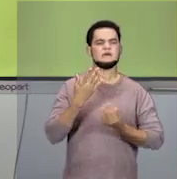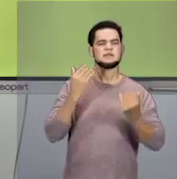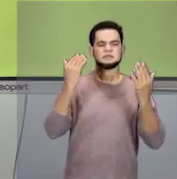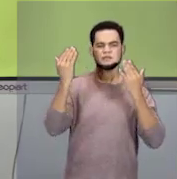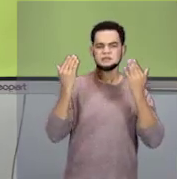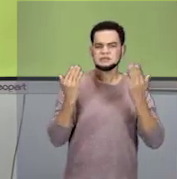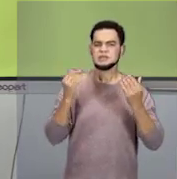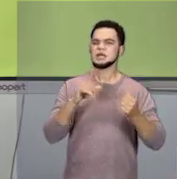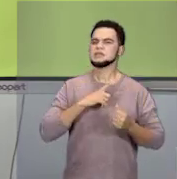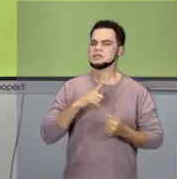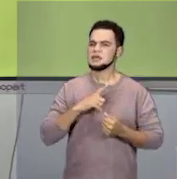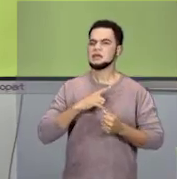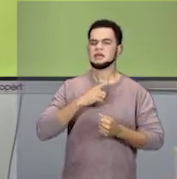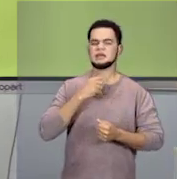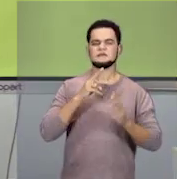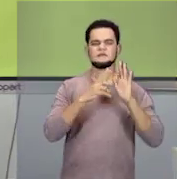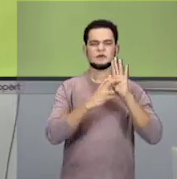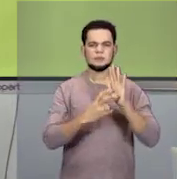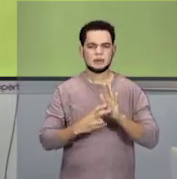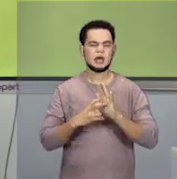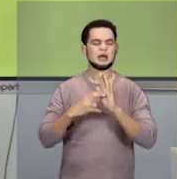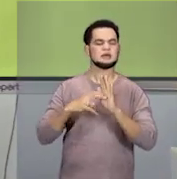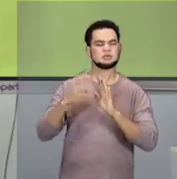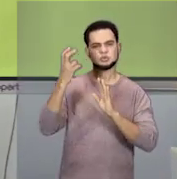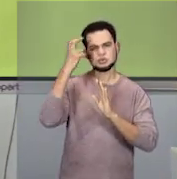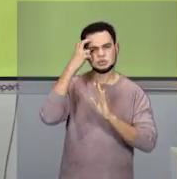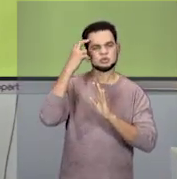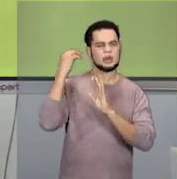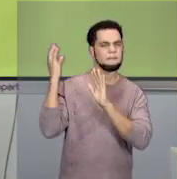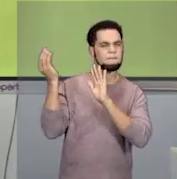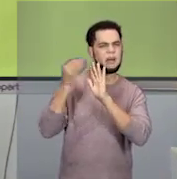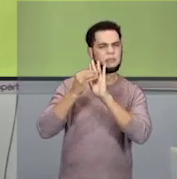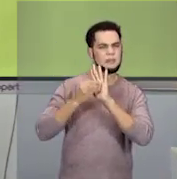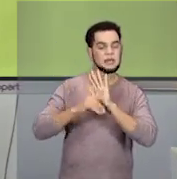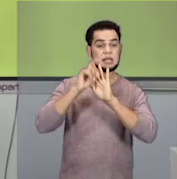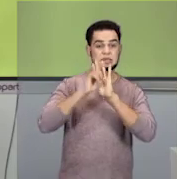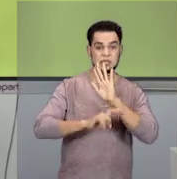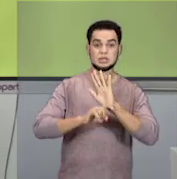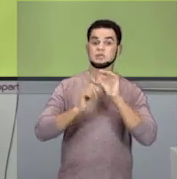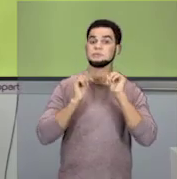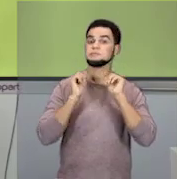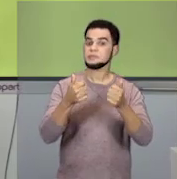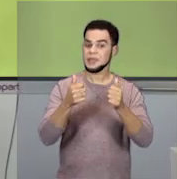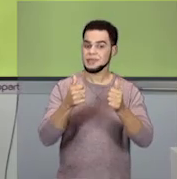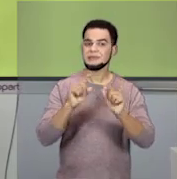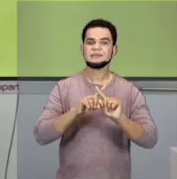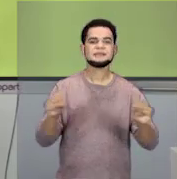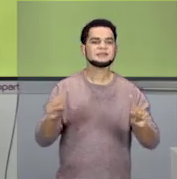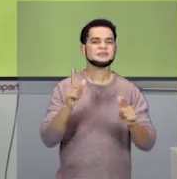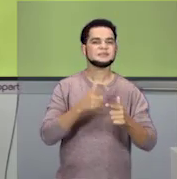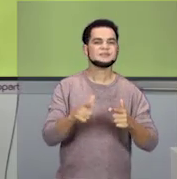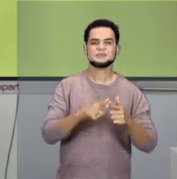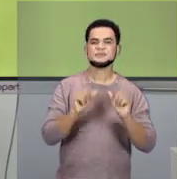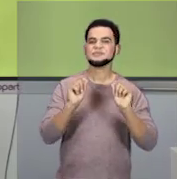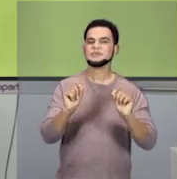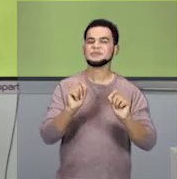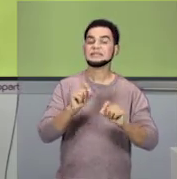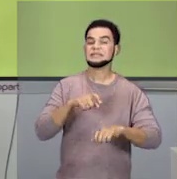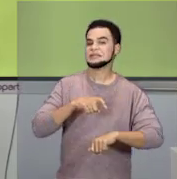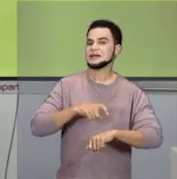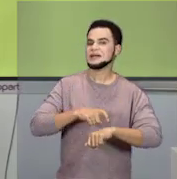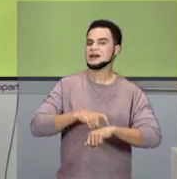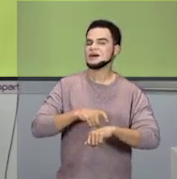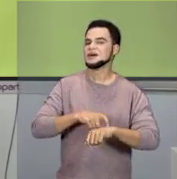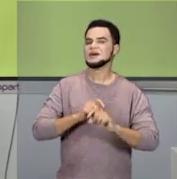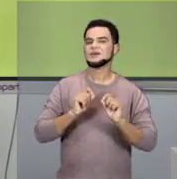repertório sociocultural, então produz um texto legal. Mas eles têm um problema na hora de